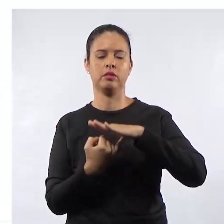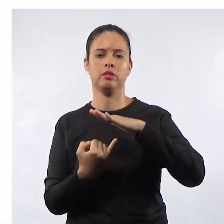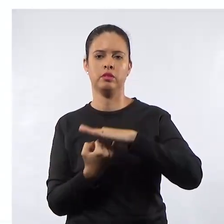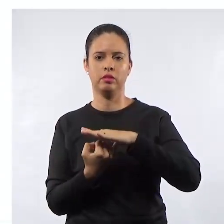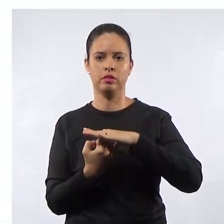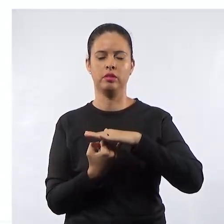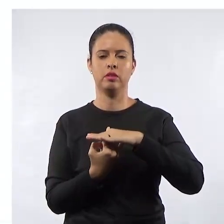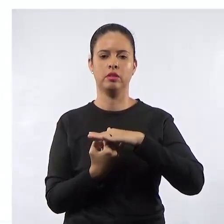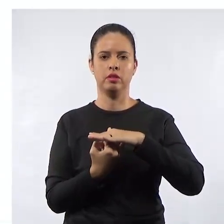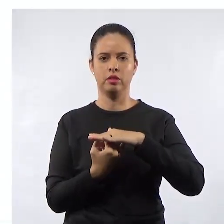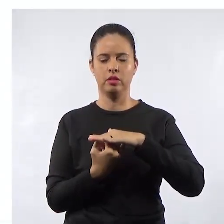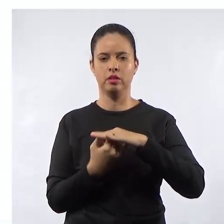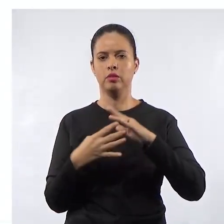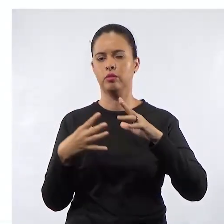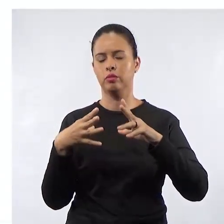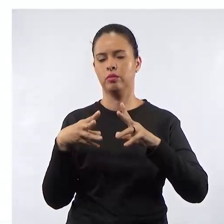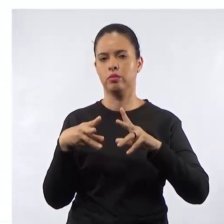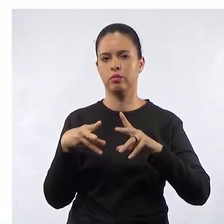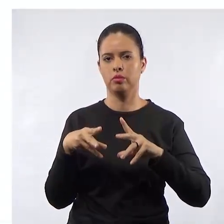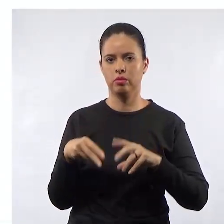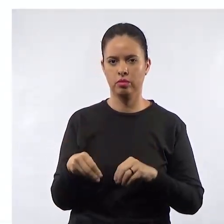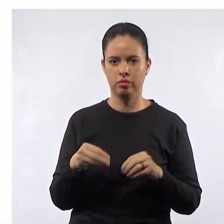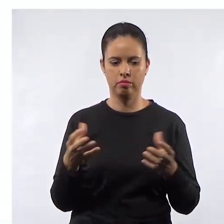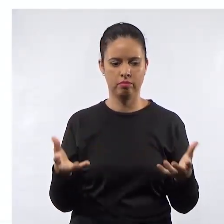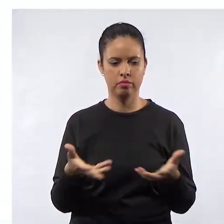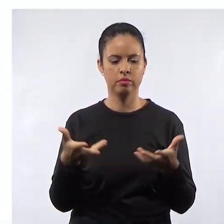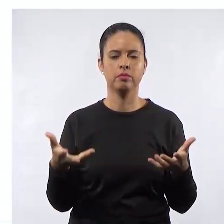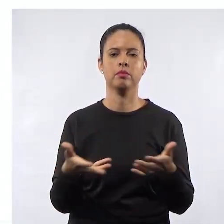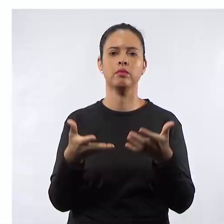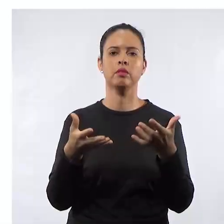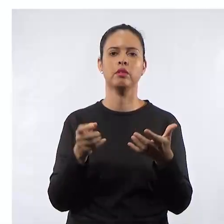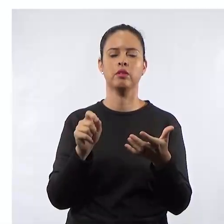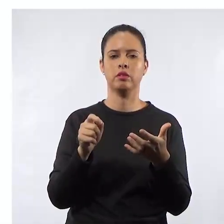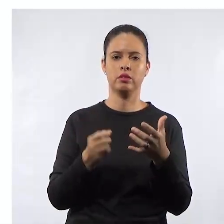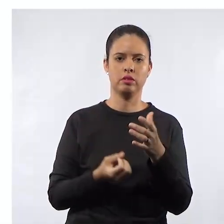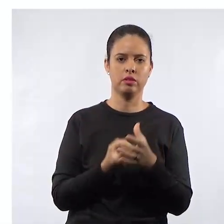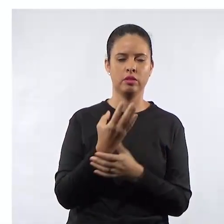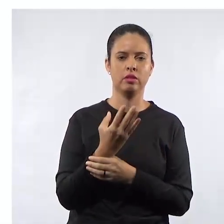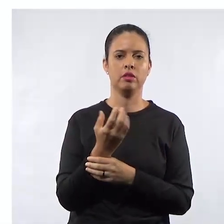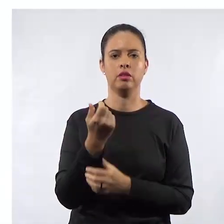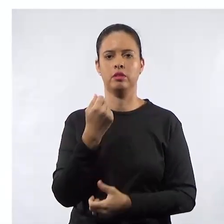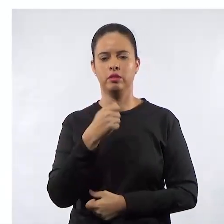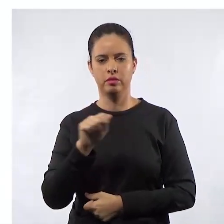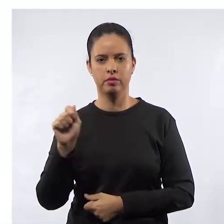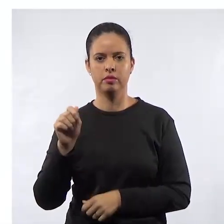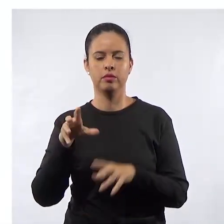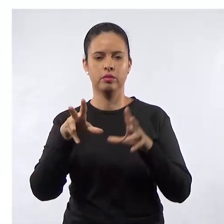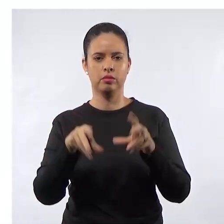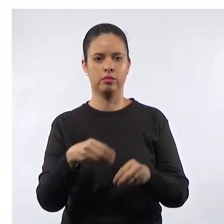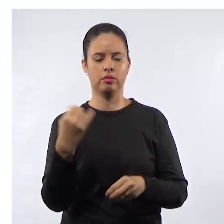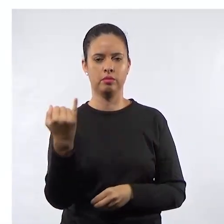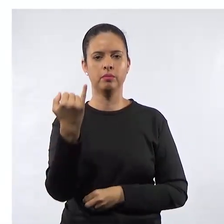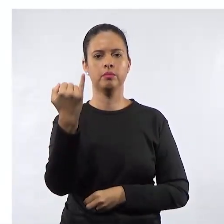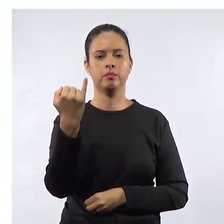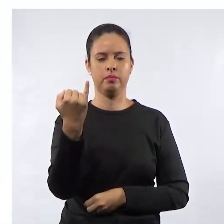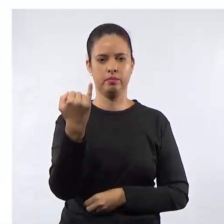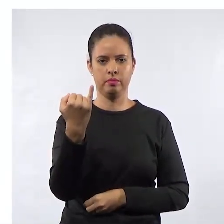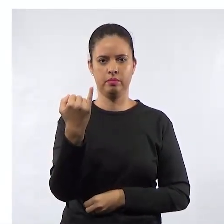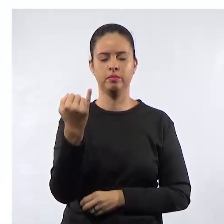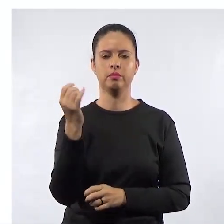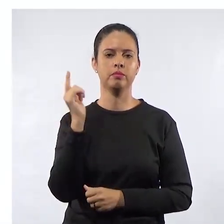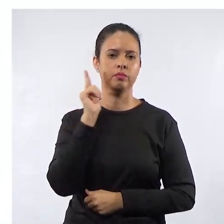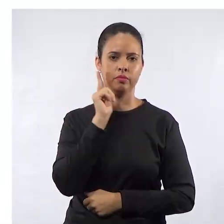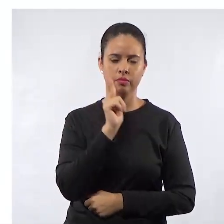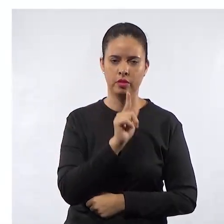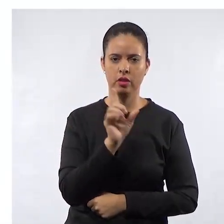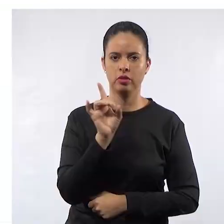delegacias, instituições de promotorias de justiça, né? Então, tudo isso é o fomento aí para criação de associações. Tudo